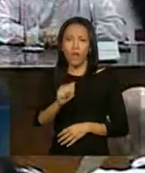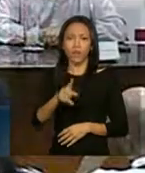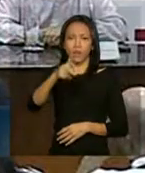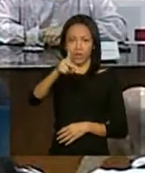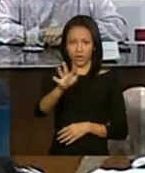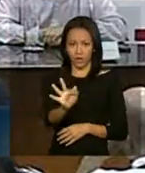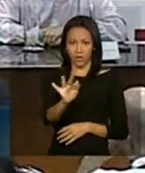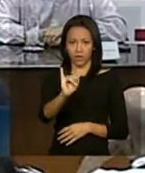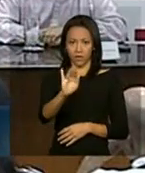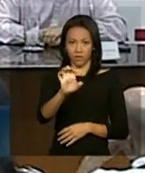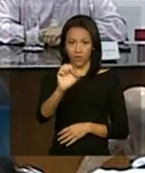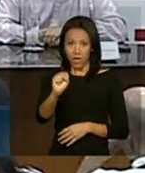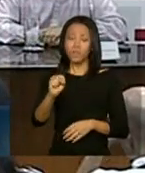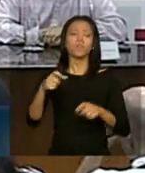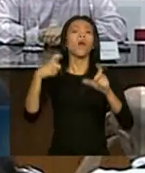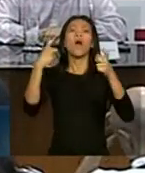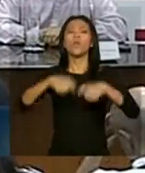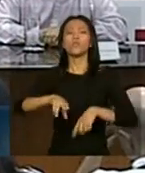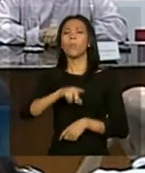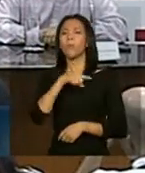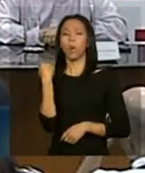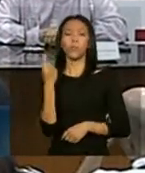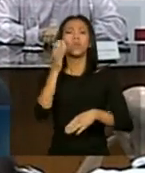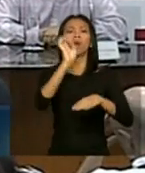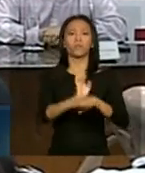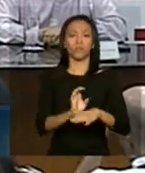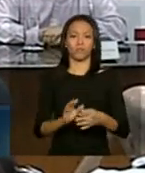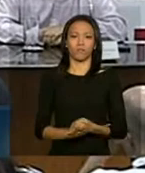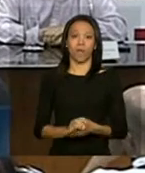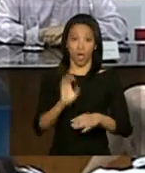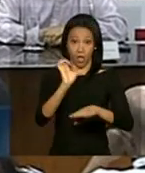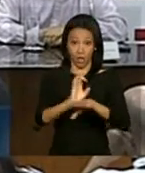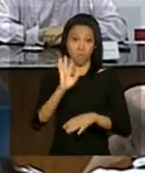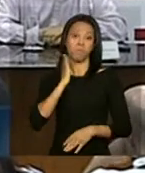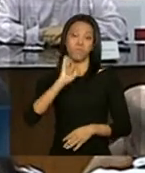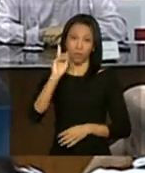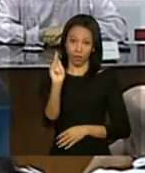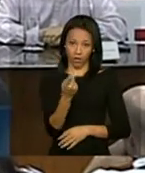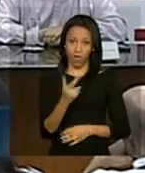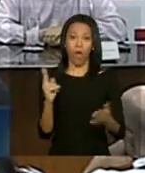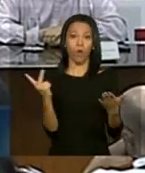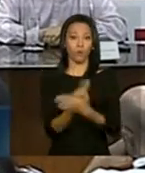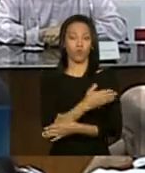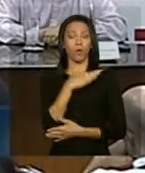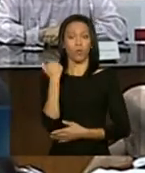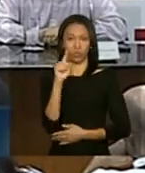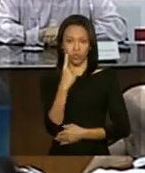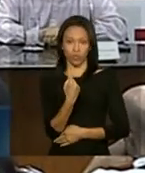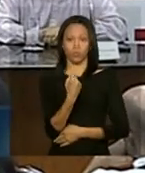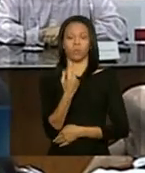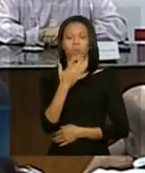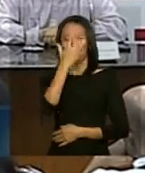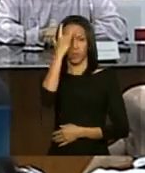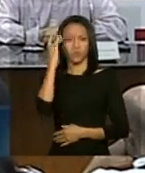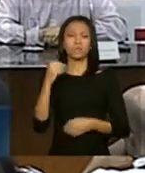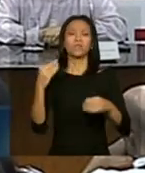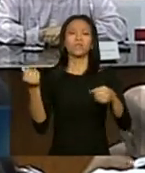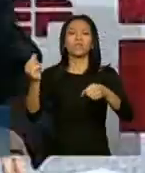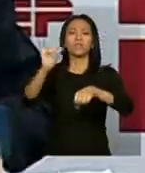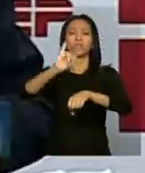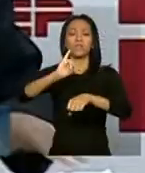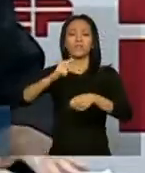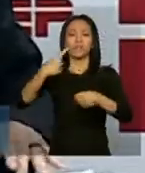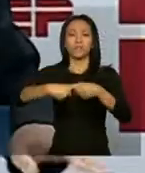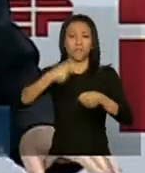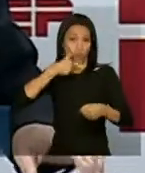essa morte ocorreu em que cidade? Minas Gerais. Ela ocorreu em Minas Gerais. Ocorreu na cidade,